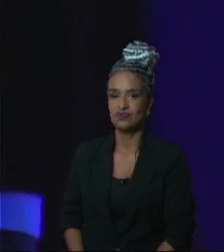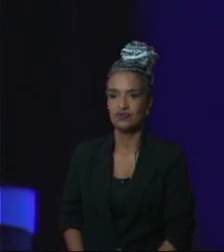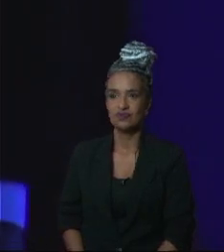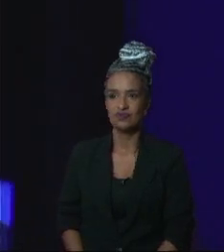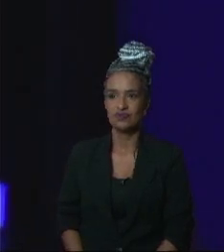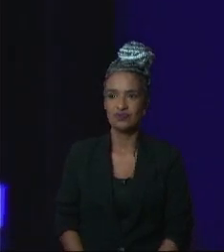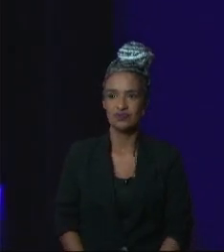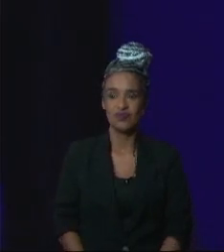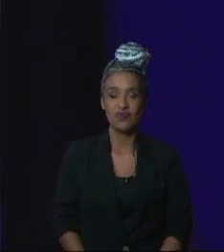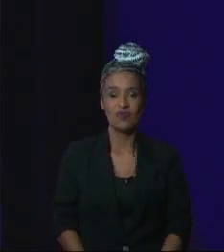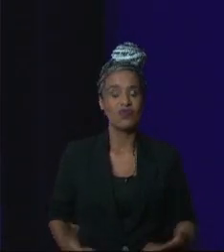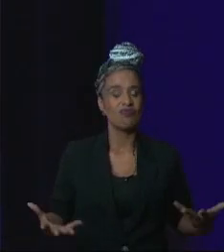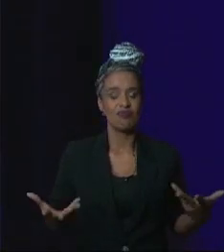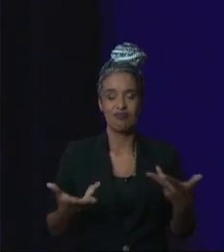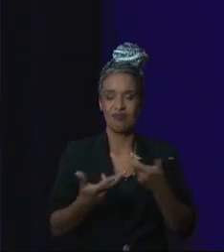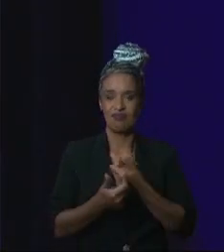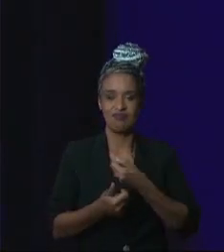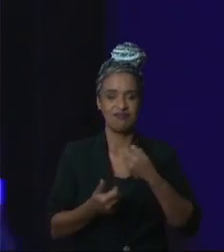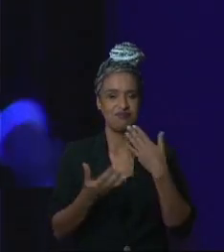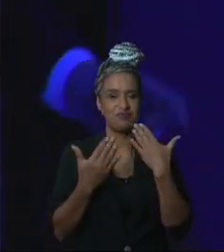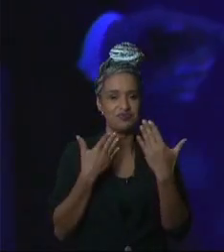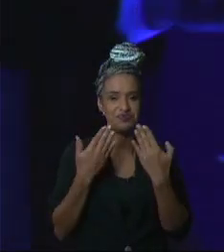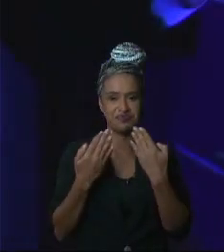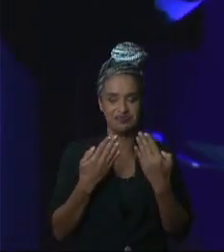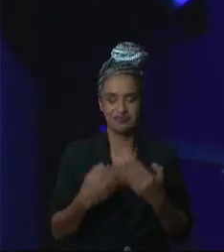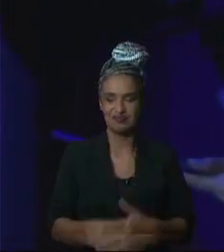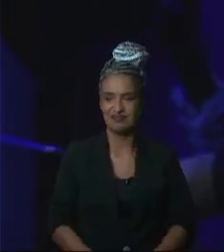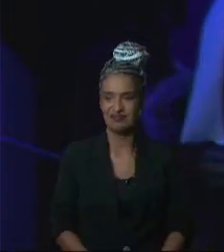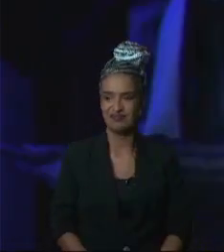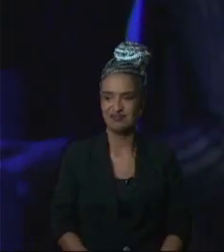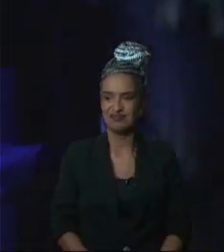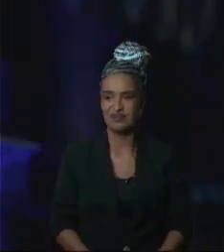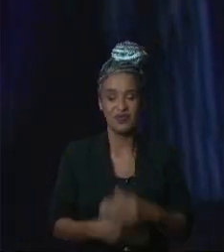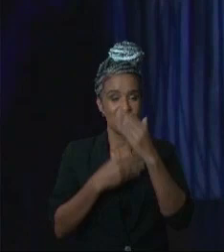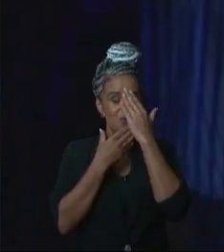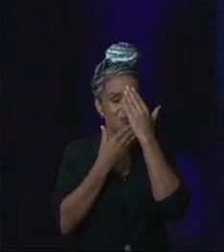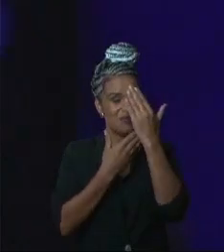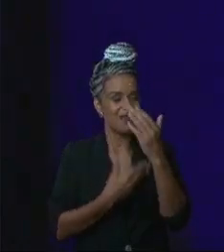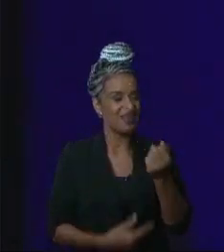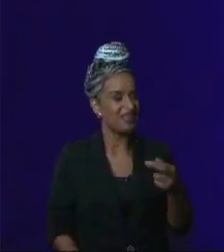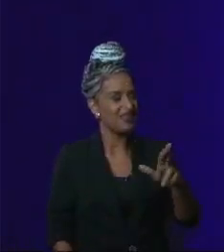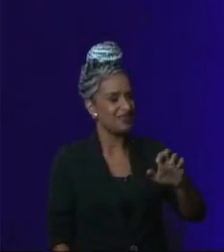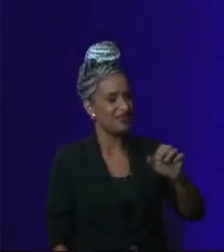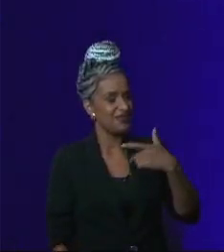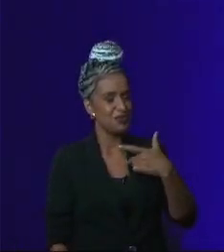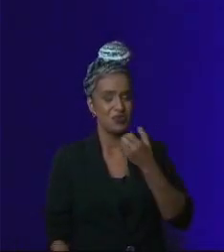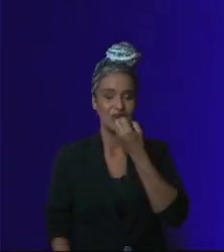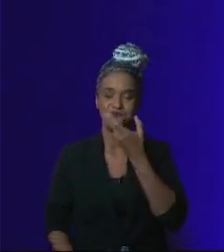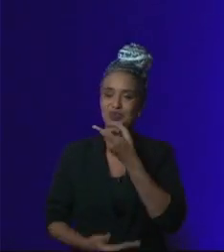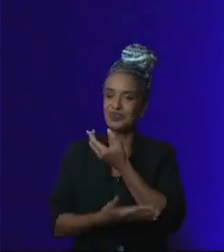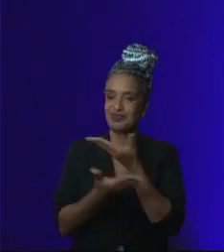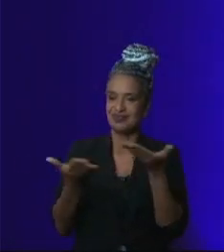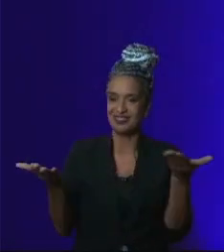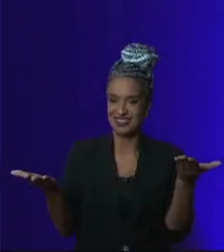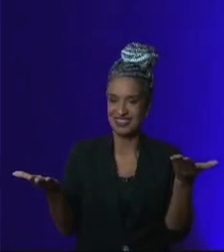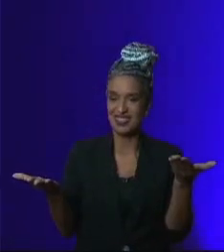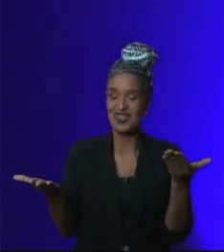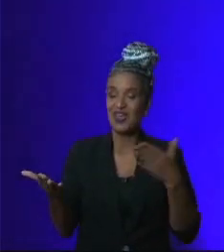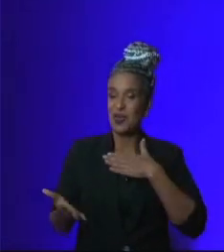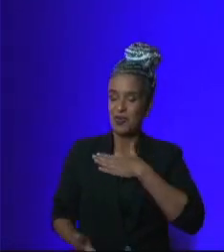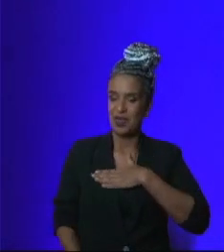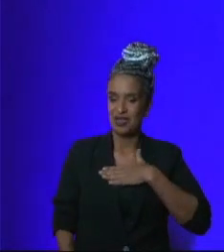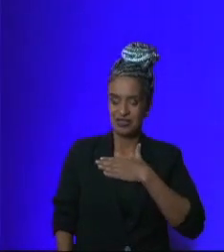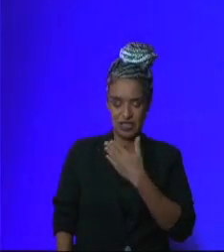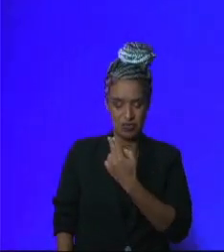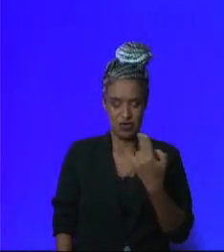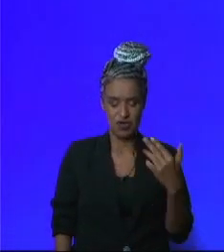Tenham todos um excelente debate. Obrigado, Ariane. Bom dia a todas e bom dia a todos. É um prazer estar aqui. Meu nome é